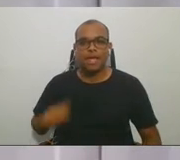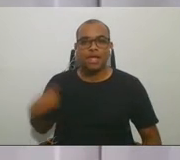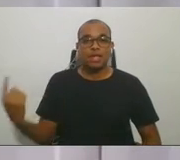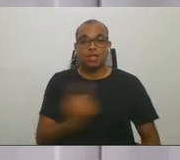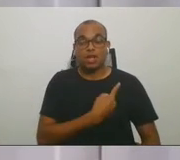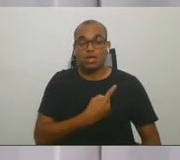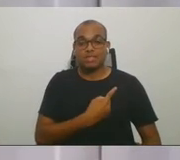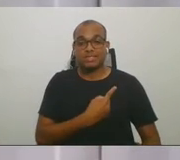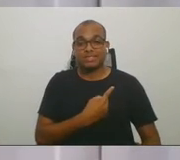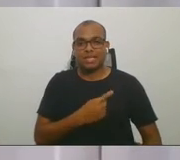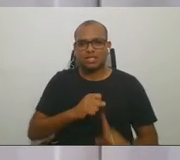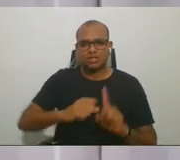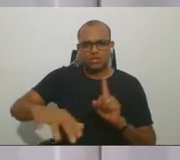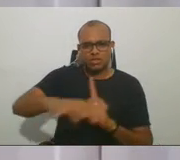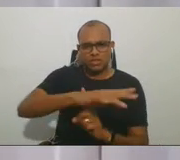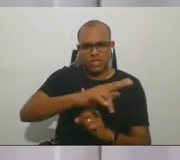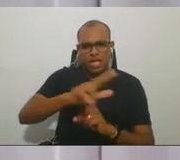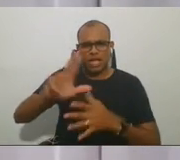sociedades latino-americanas,